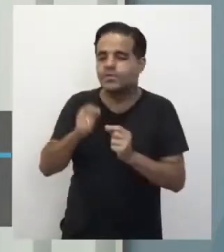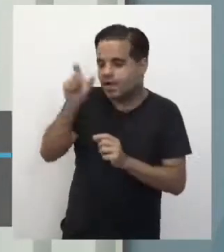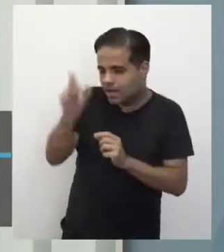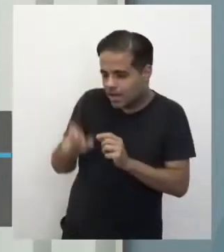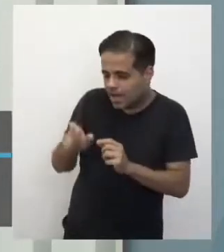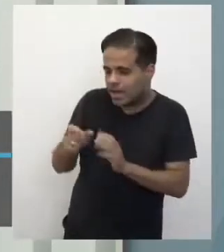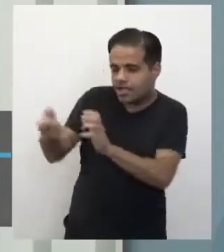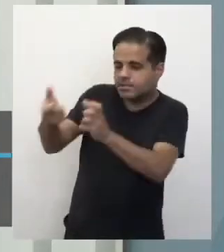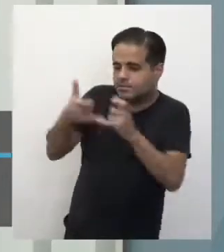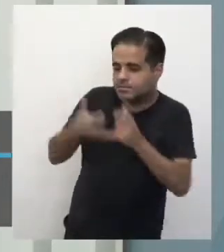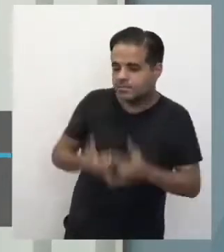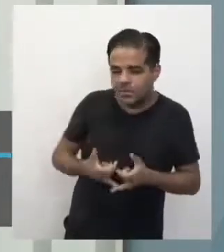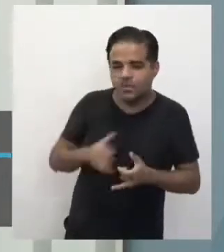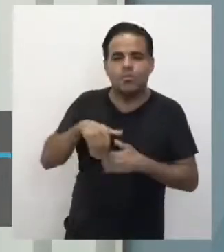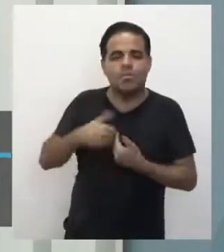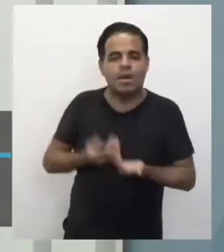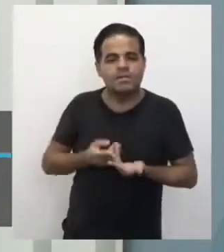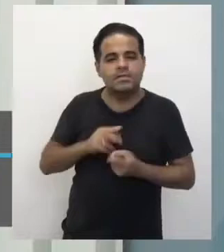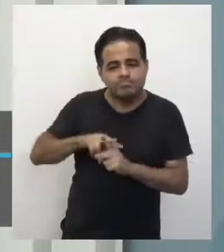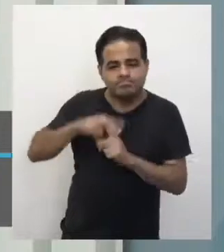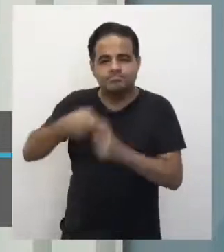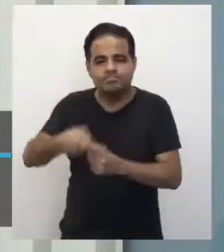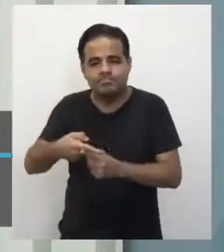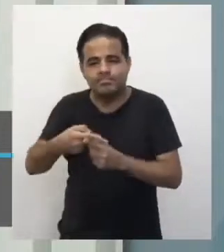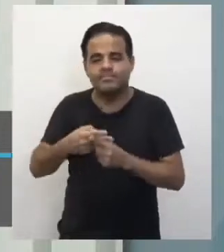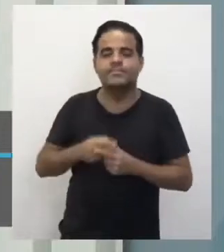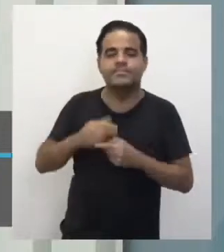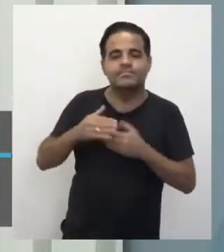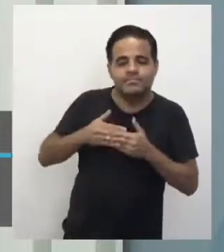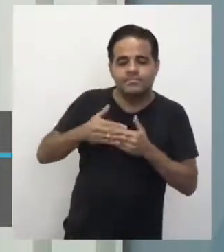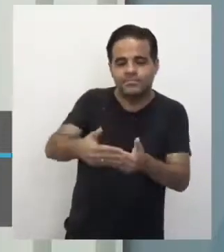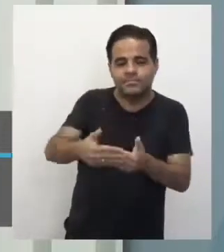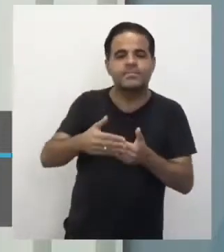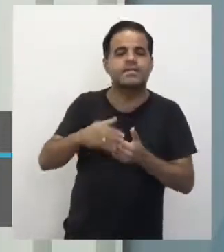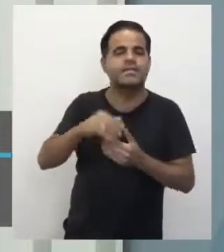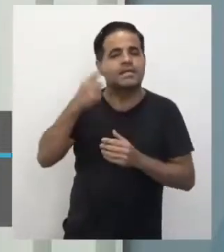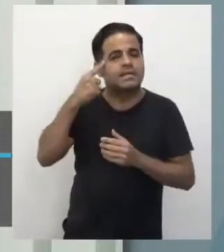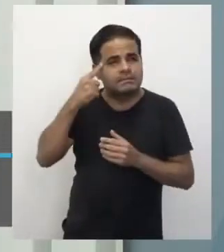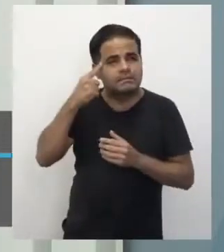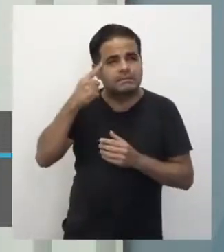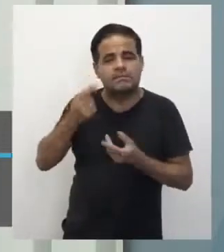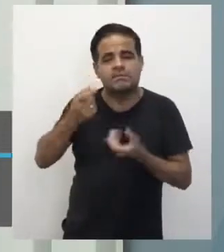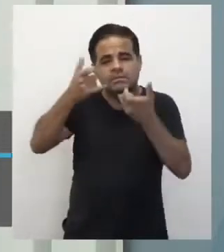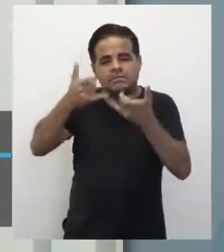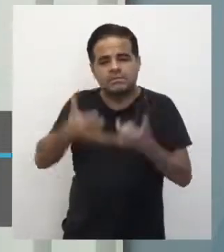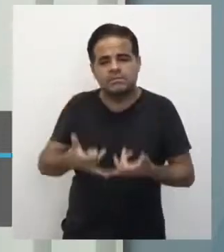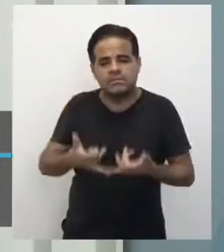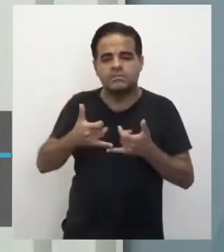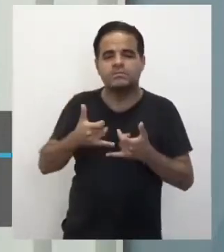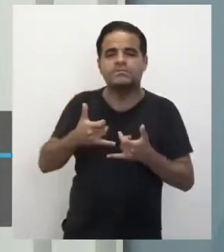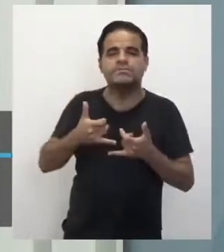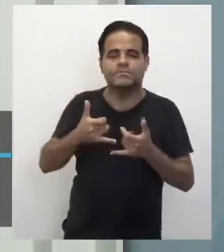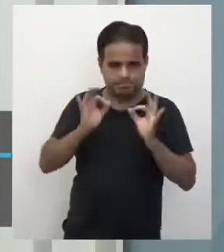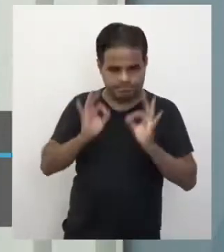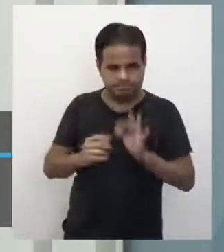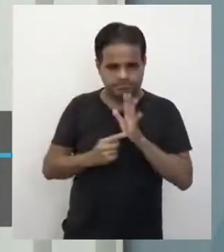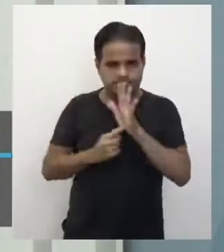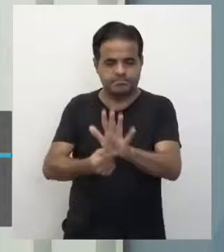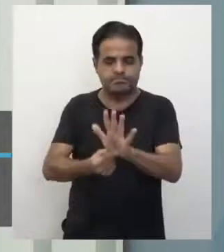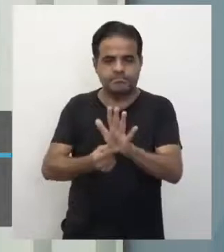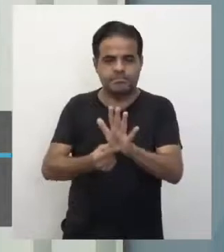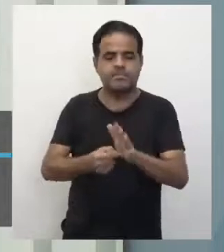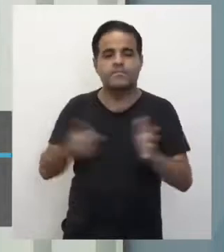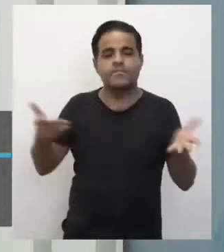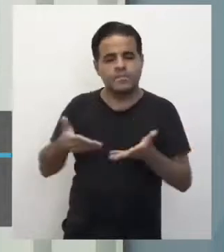quis dizer, quais são os desdobramentos, as consequências daquele assunto, daquele conteúdo que ele está abordando. Beleza, gente?